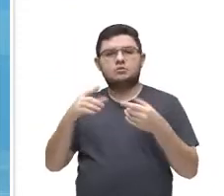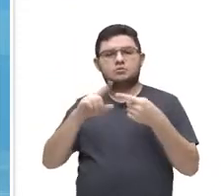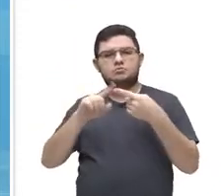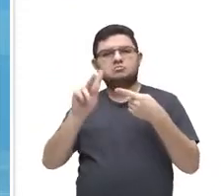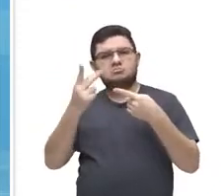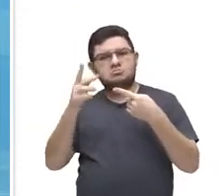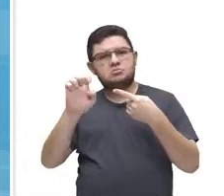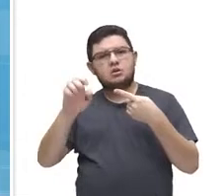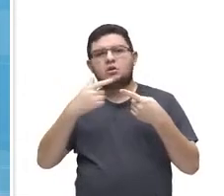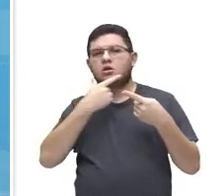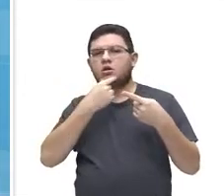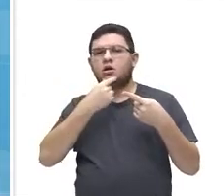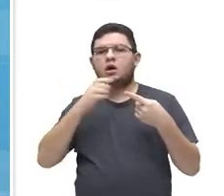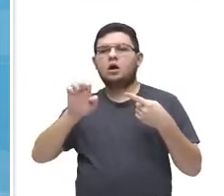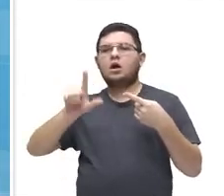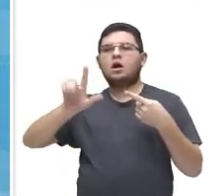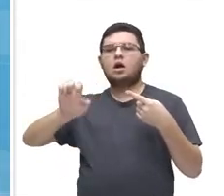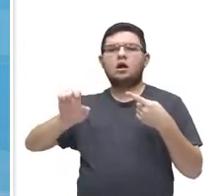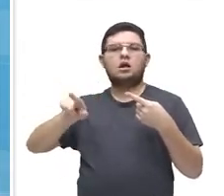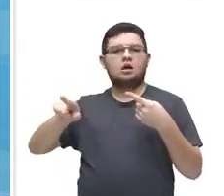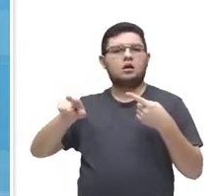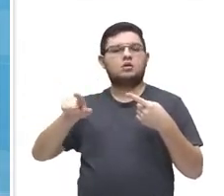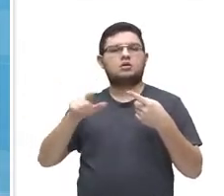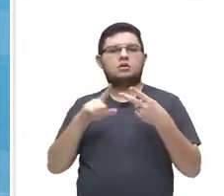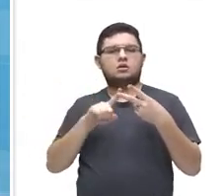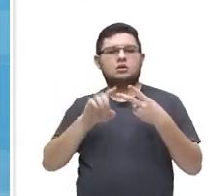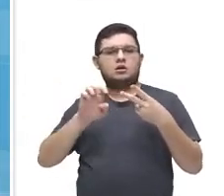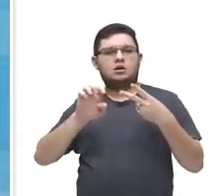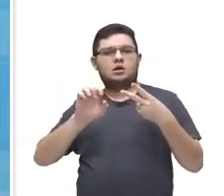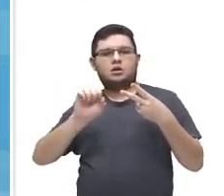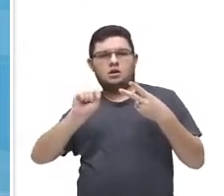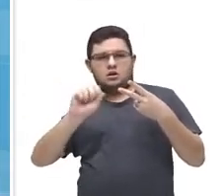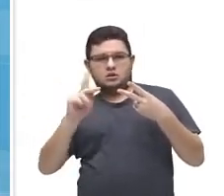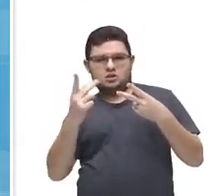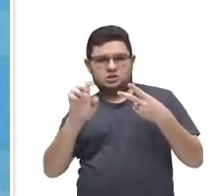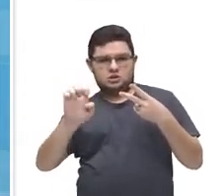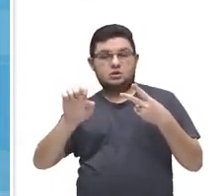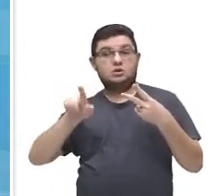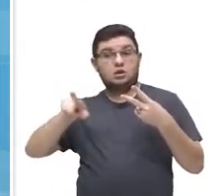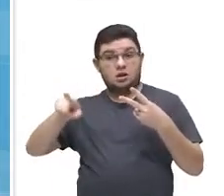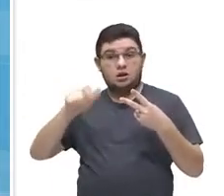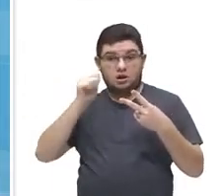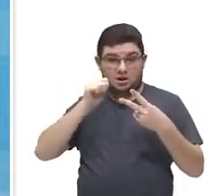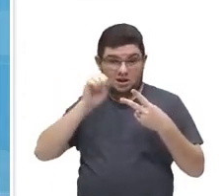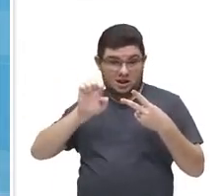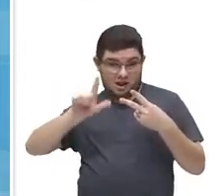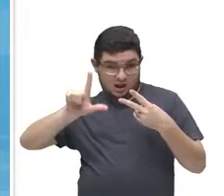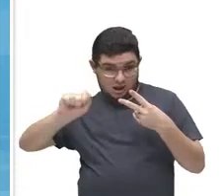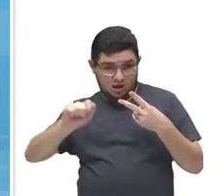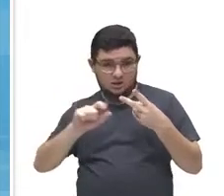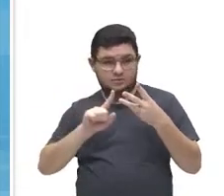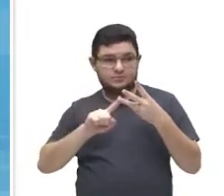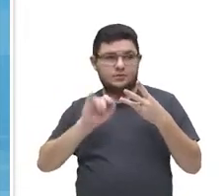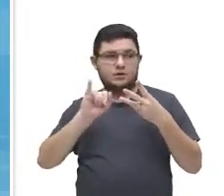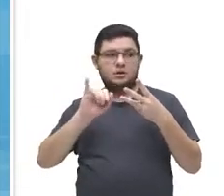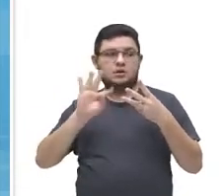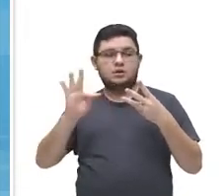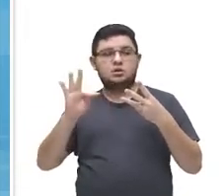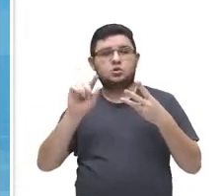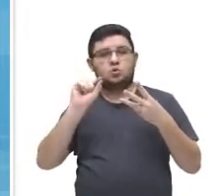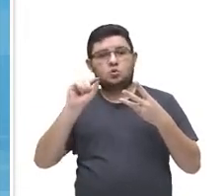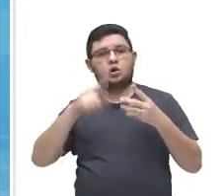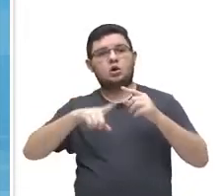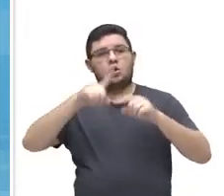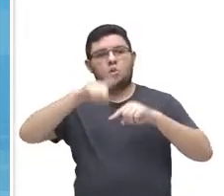informação importante. Ele, ela, ele ou ela, só quando não for pessoa, tá? He, para